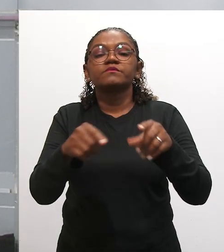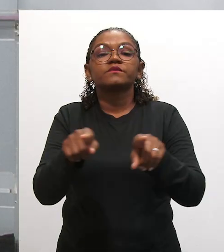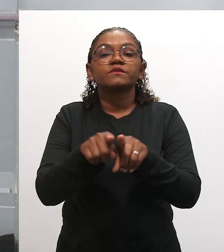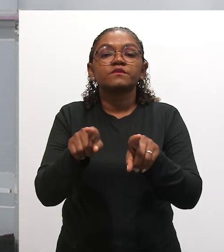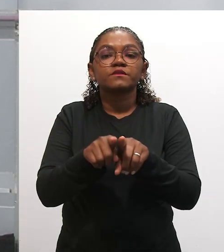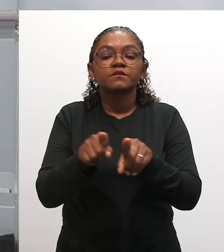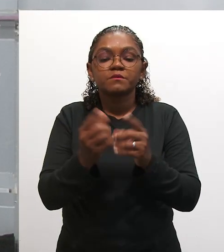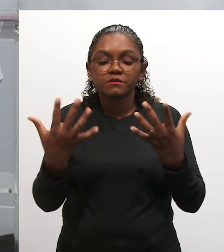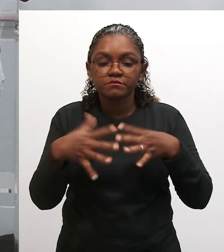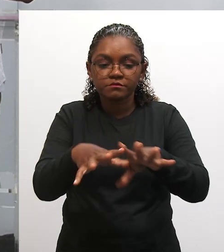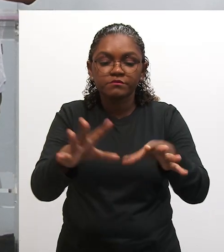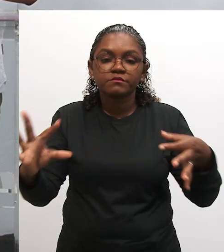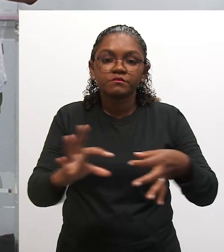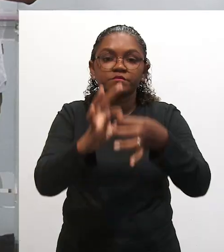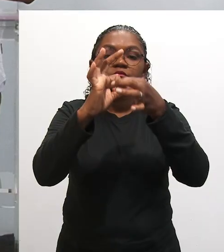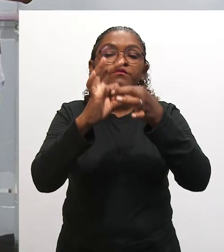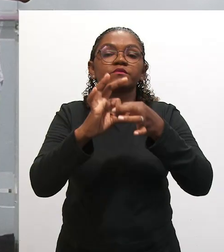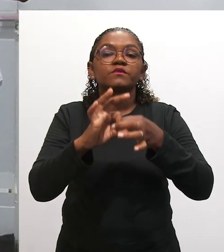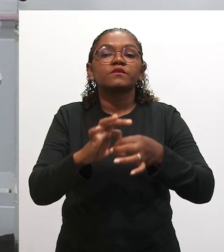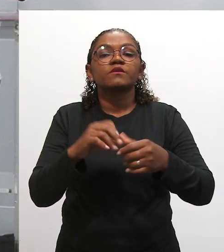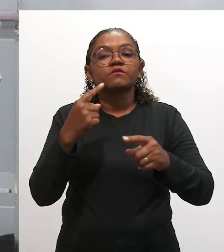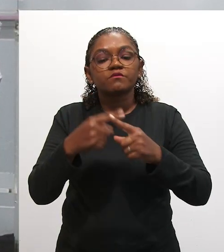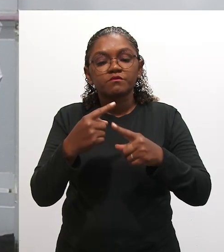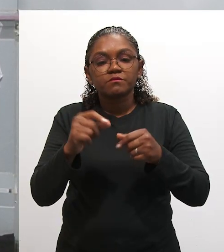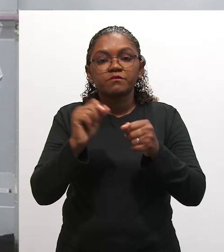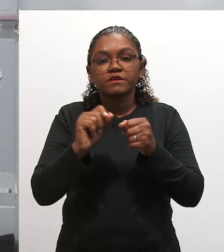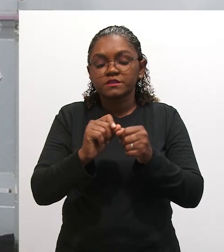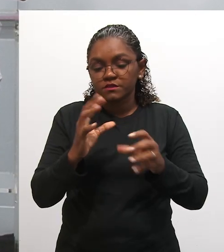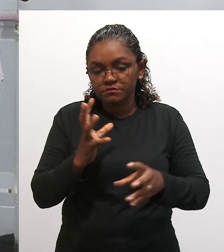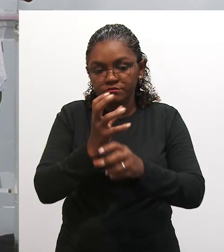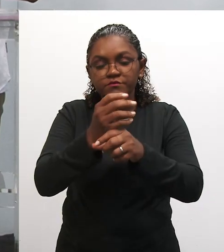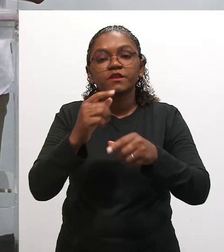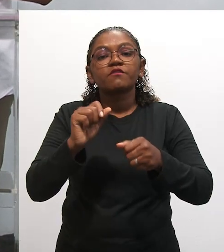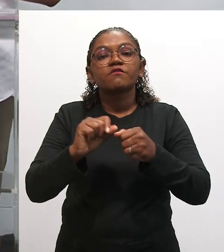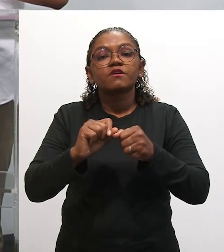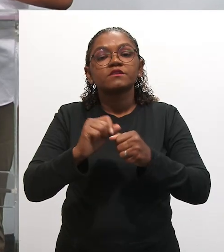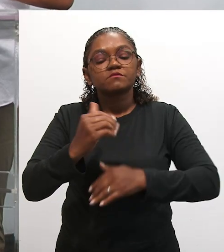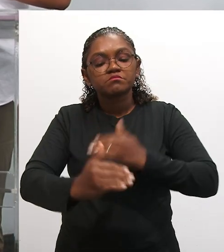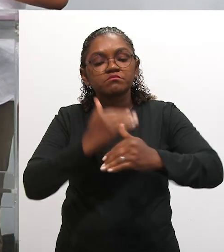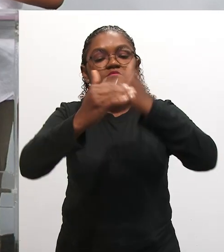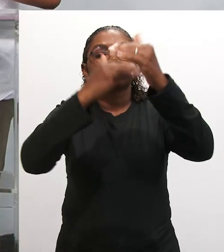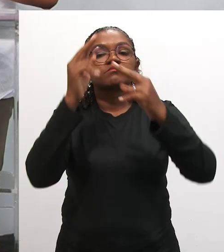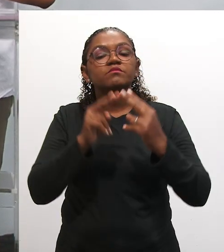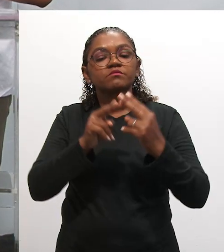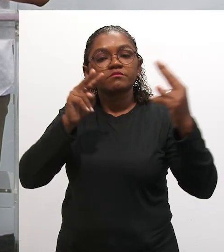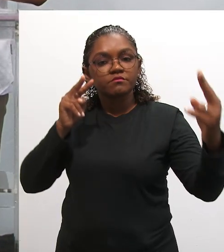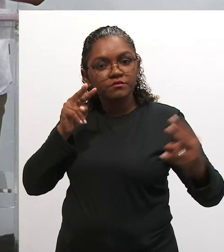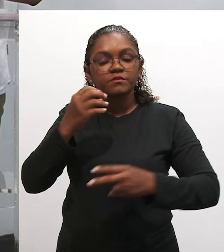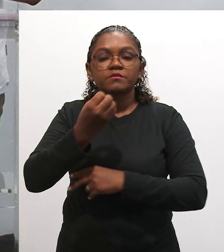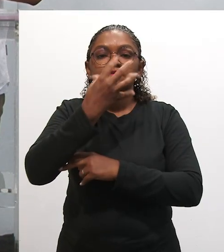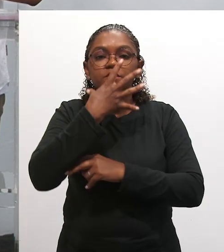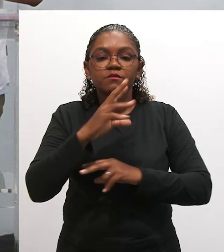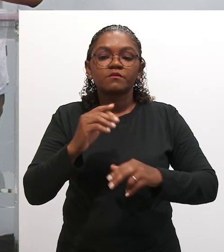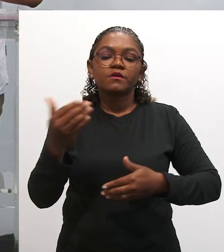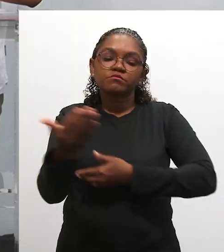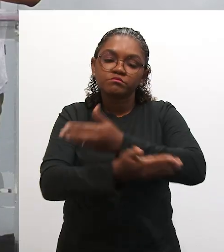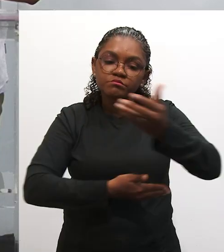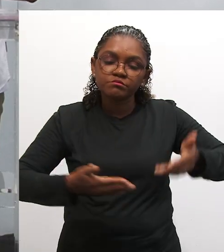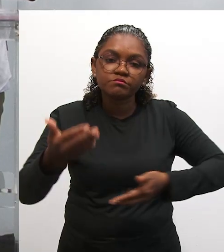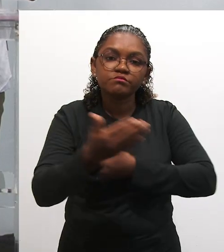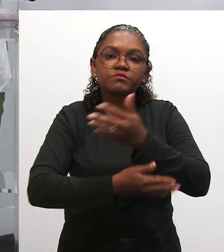avaliar a inovação para construir uma educação à distância mais inclusiva, colaborativa e